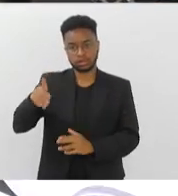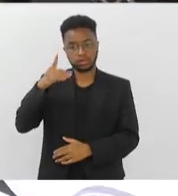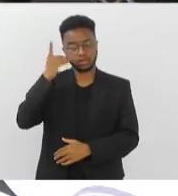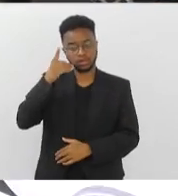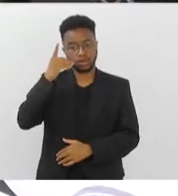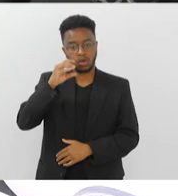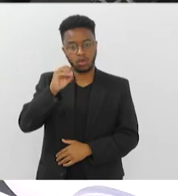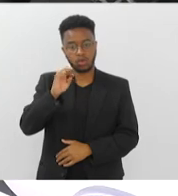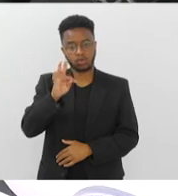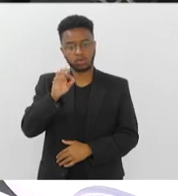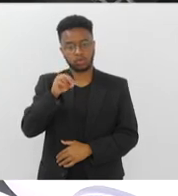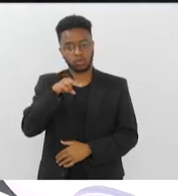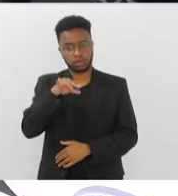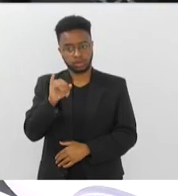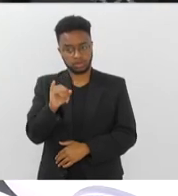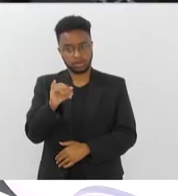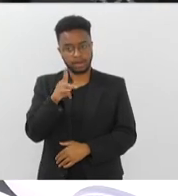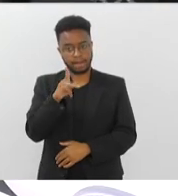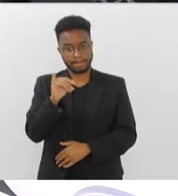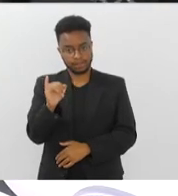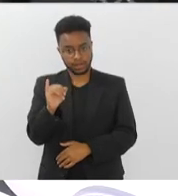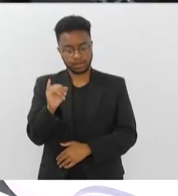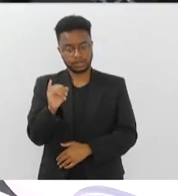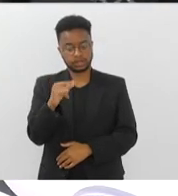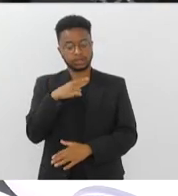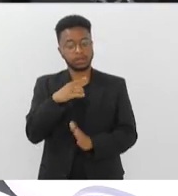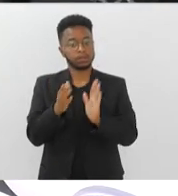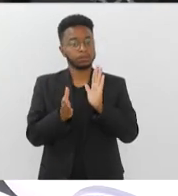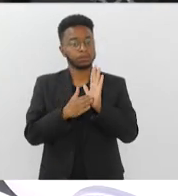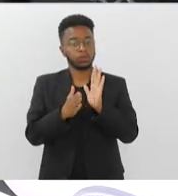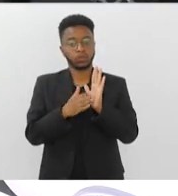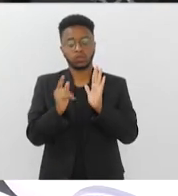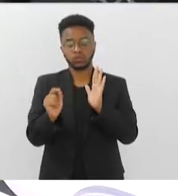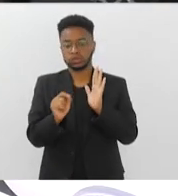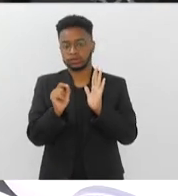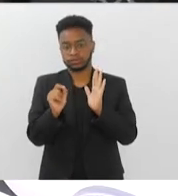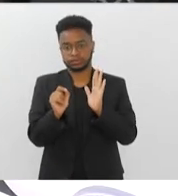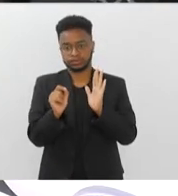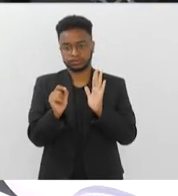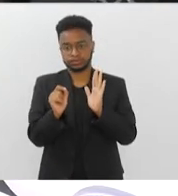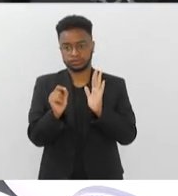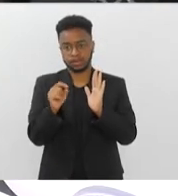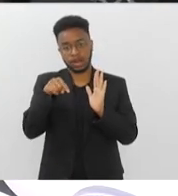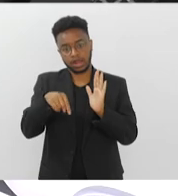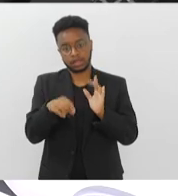Paula Pai, ele propõe que o Estado